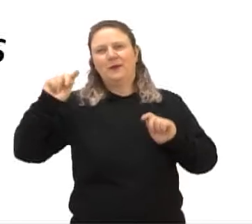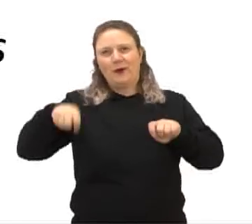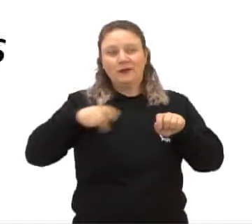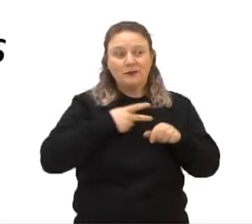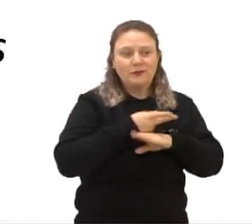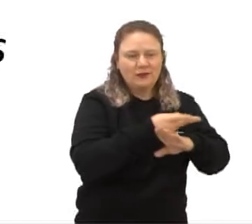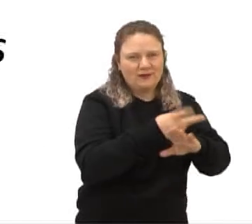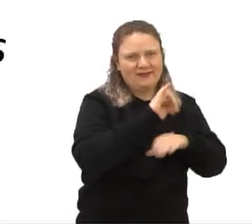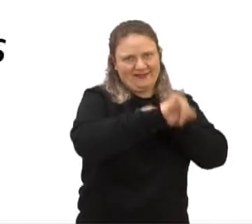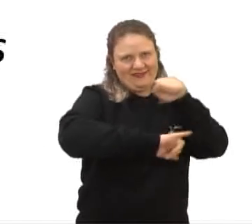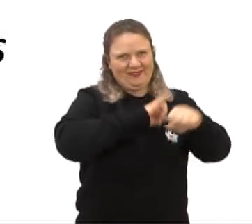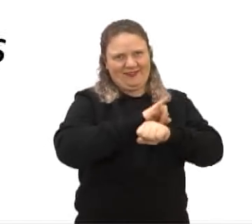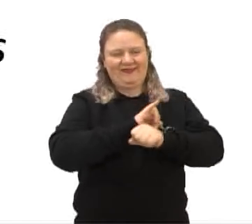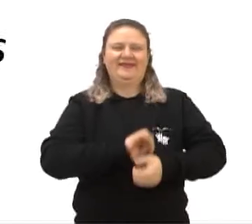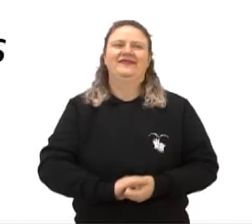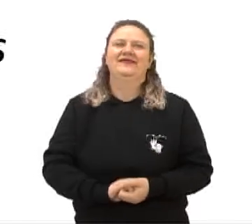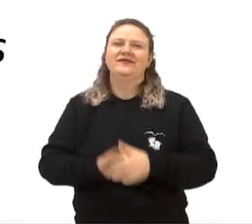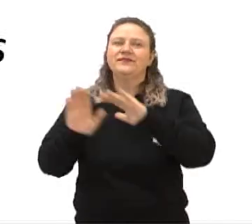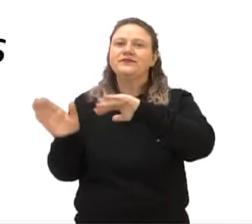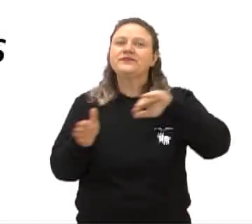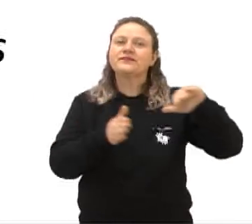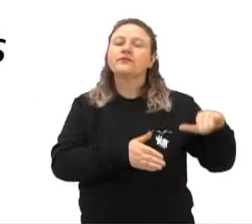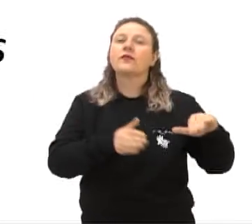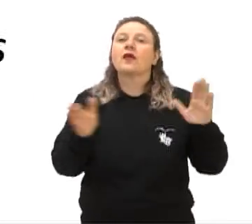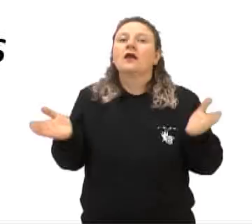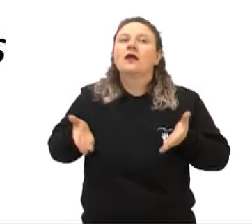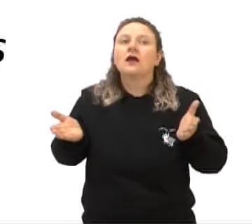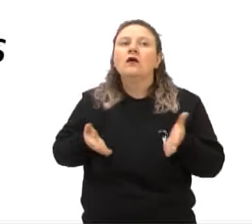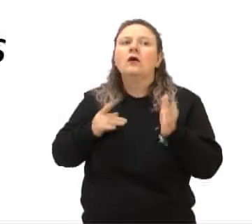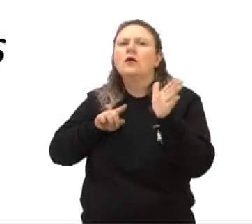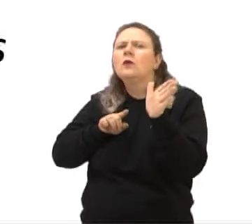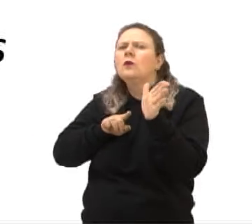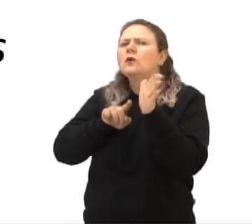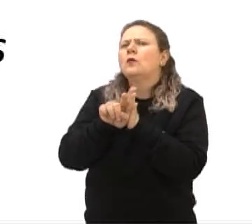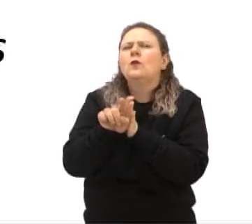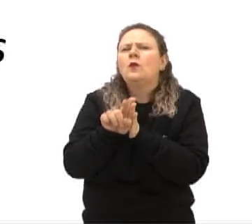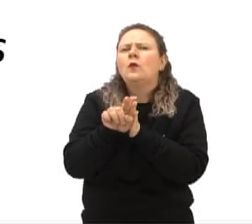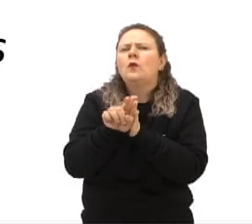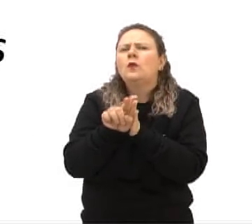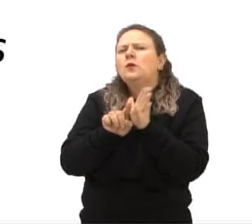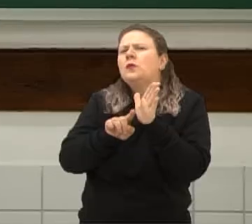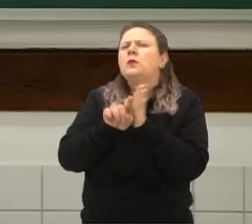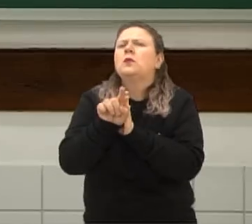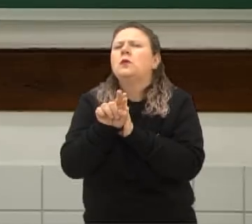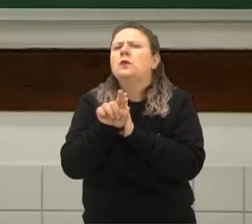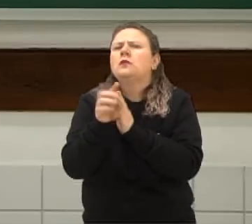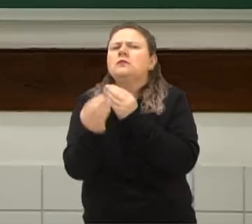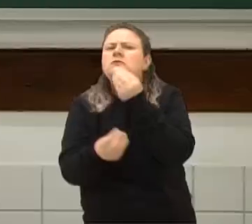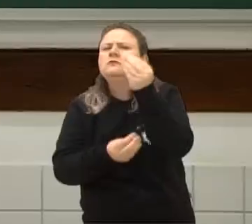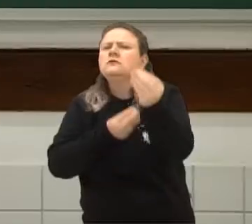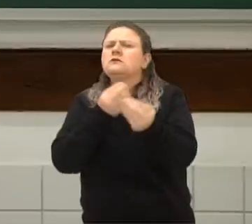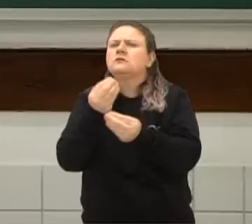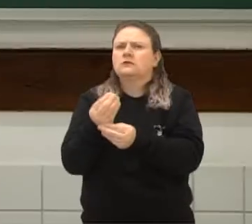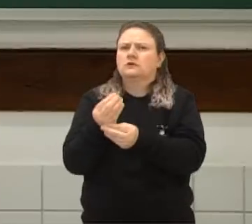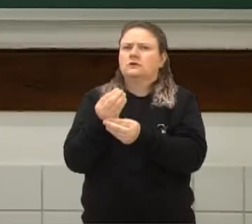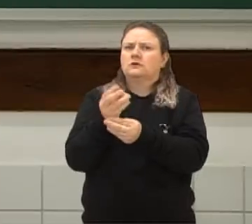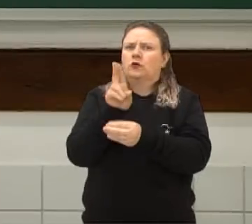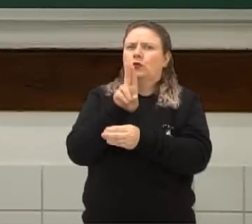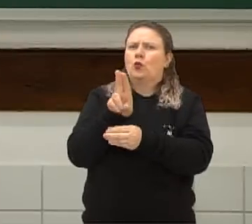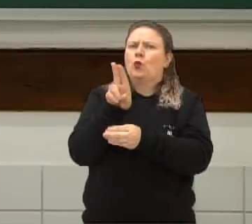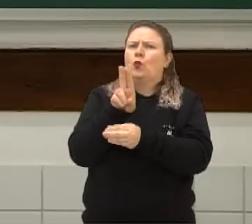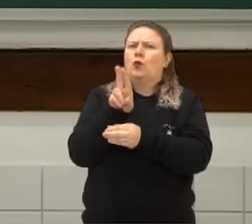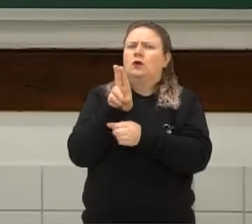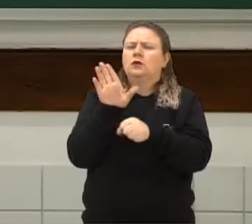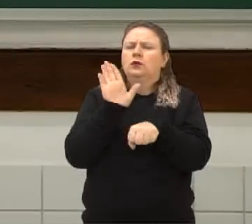Vamos falar agora da forma interrogativa do present perfect. Como é que a gente faz pergunta usando esse tempo